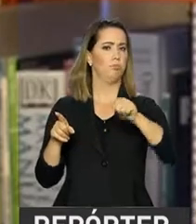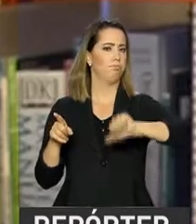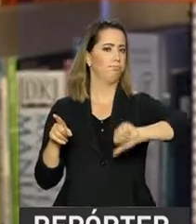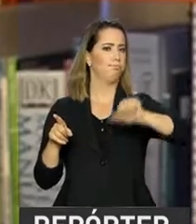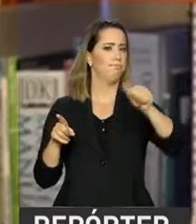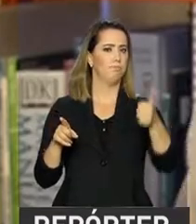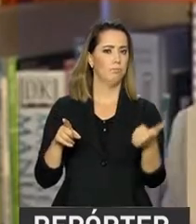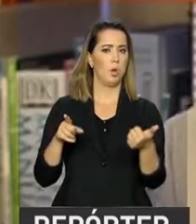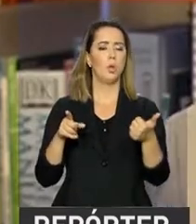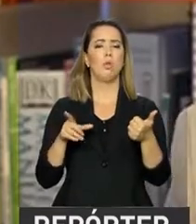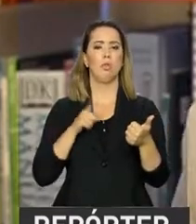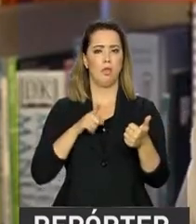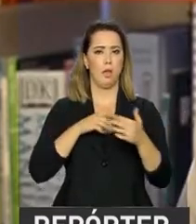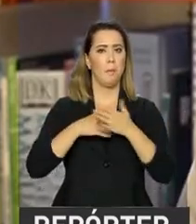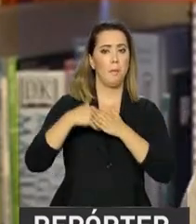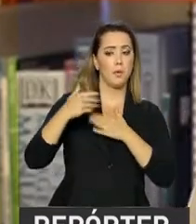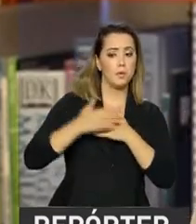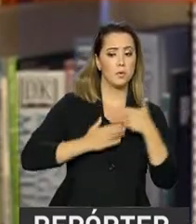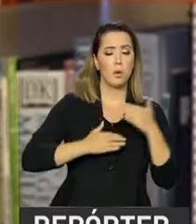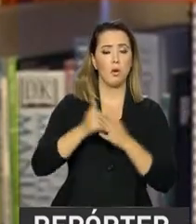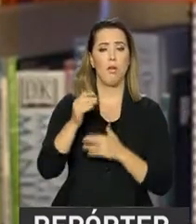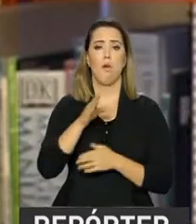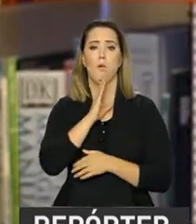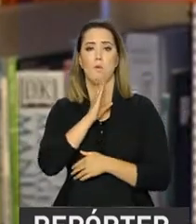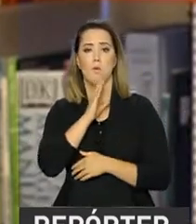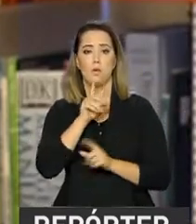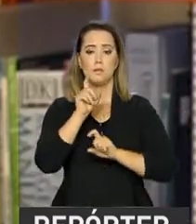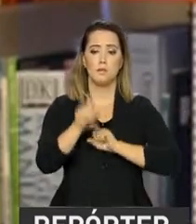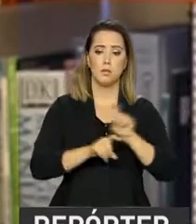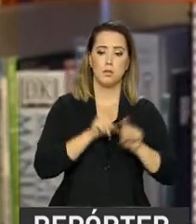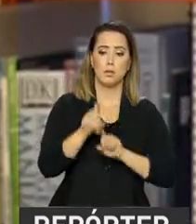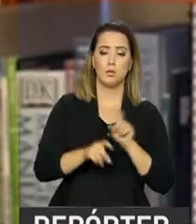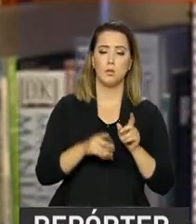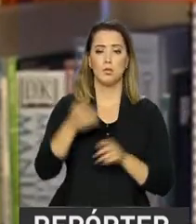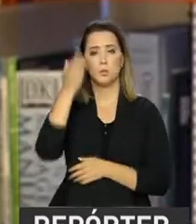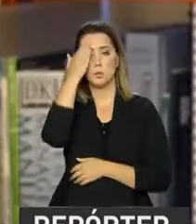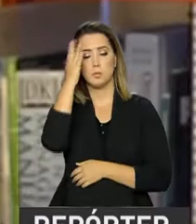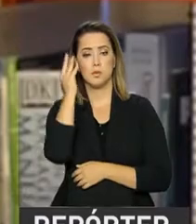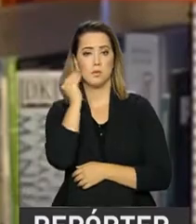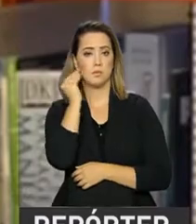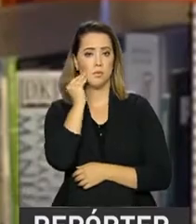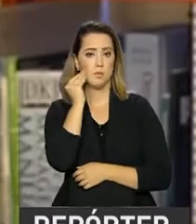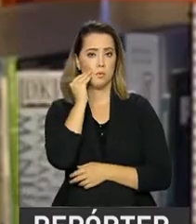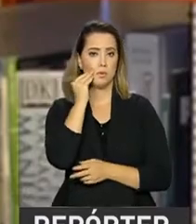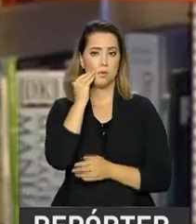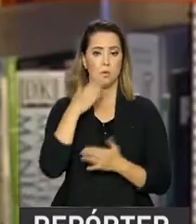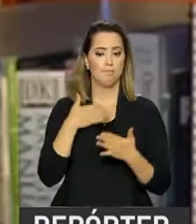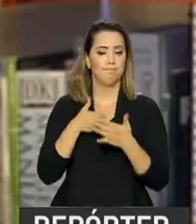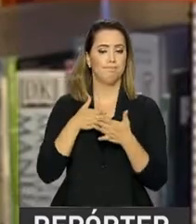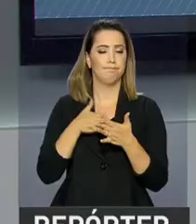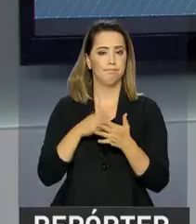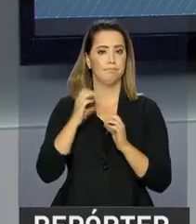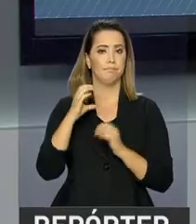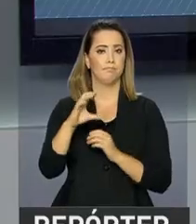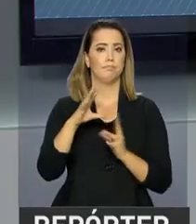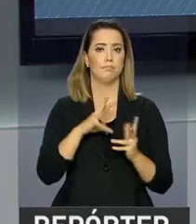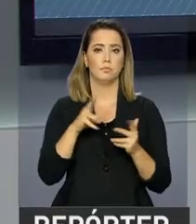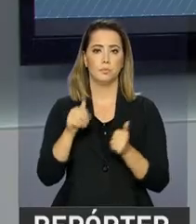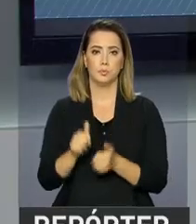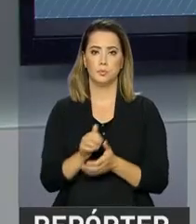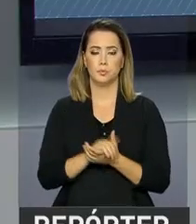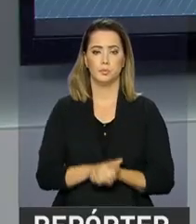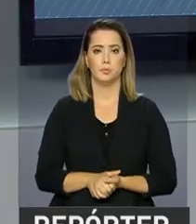conhecimento e condições tecnológicas para executar esses testes que são a fronteira da ciência em todo o mundo